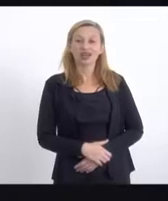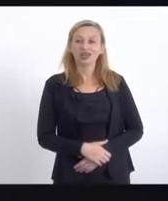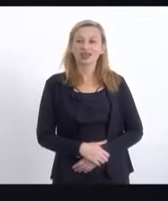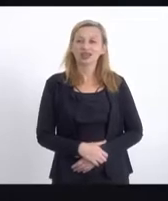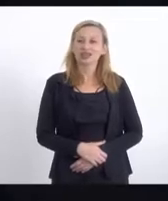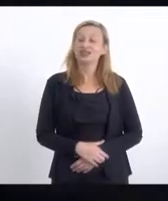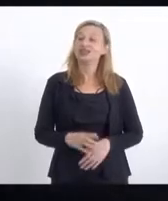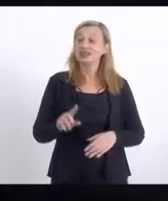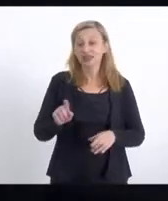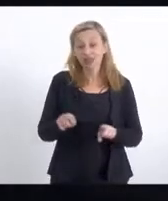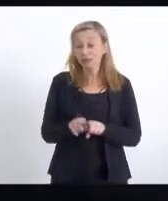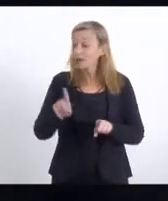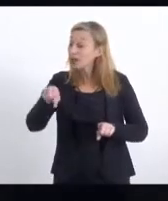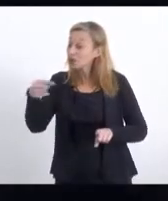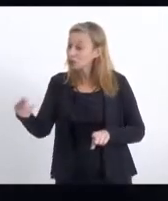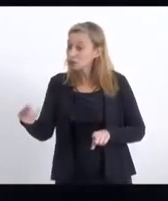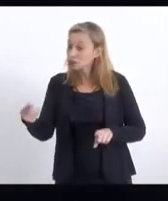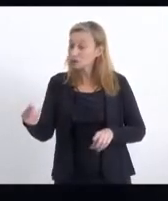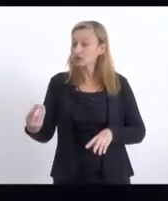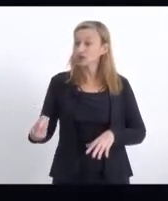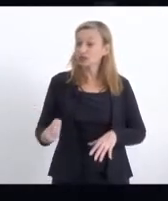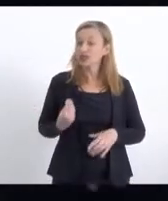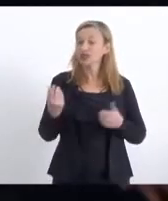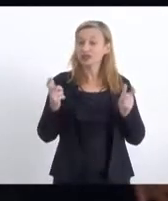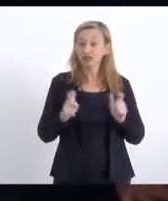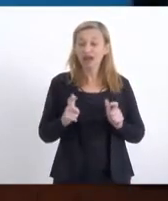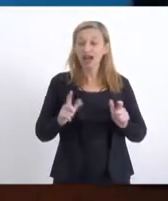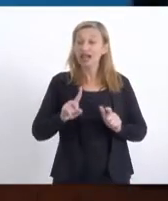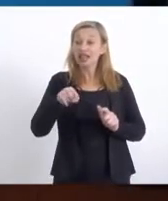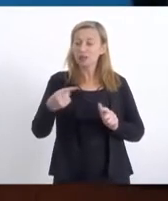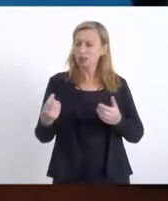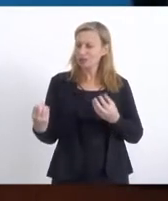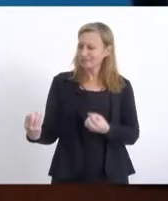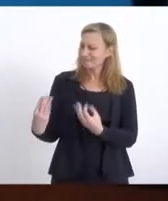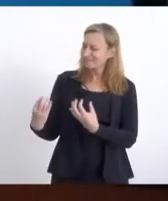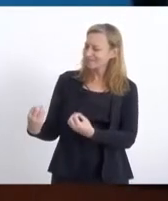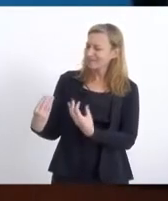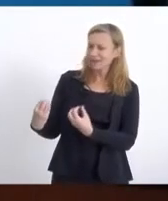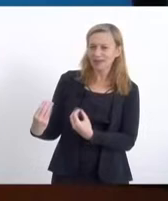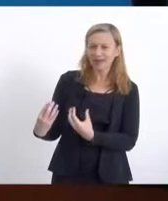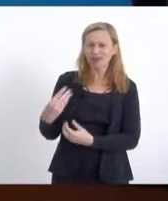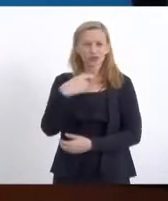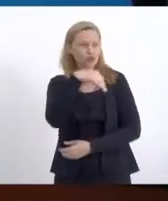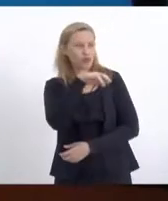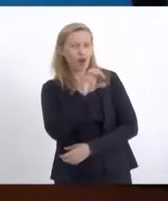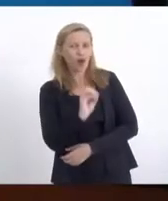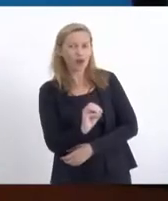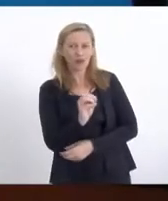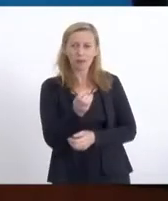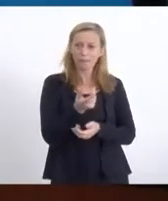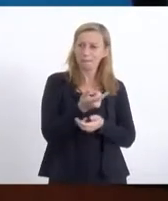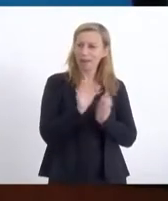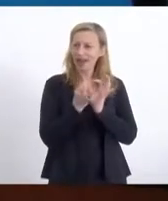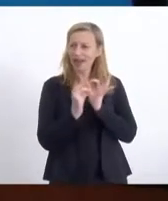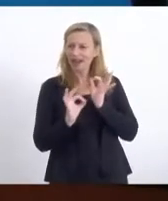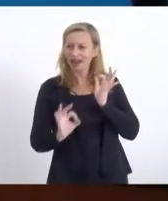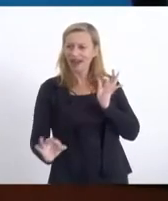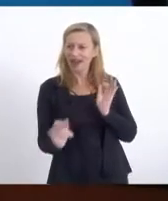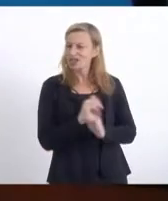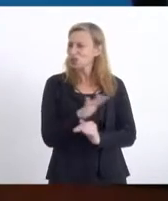Cumprimento os demais autoridades aqui. E depois dessa aula, né, do Mauro aqui, explanando todas